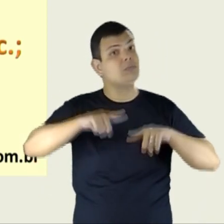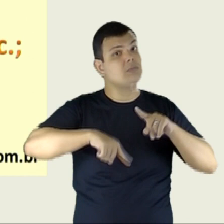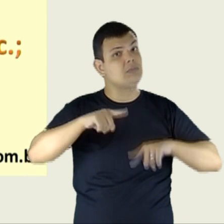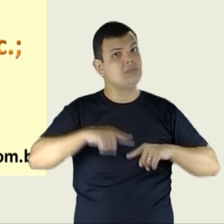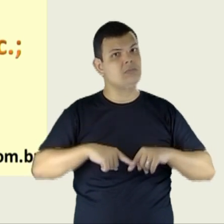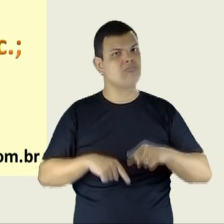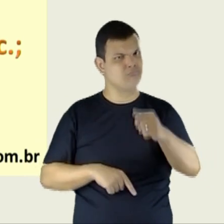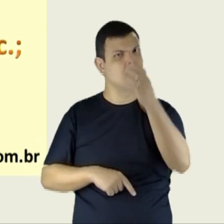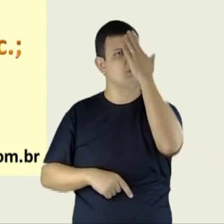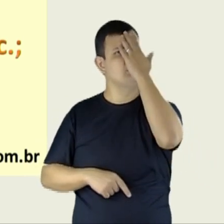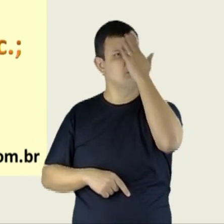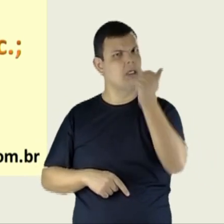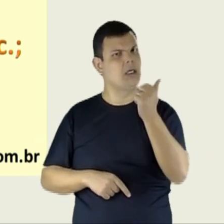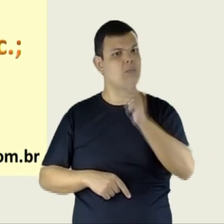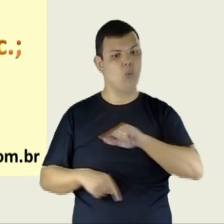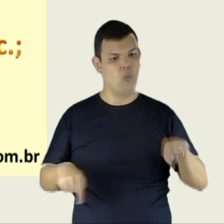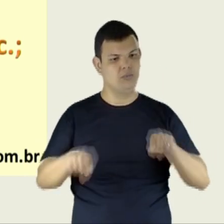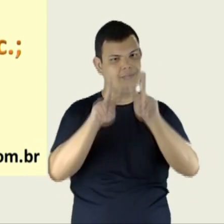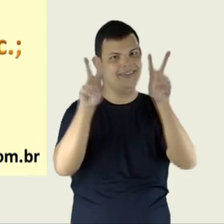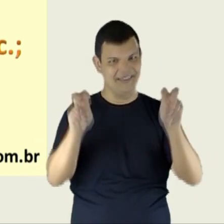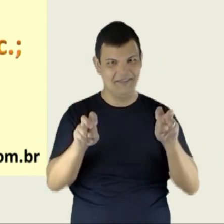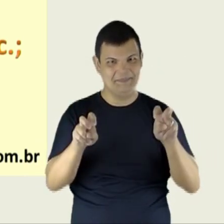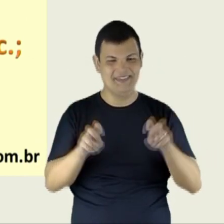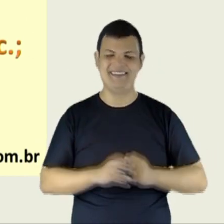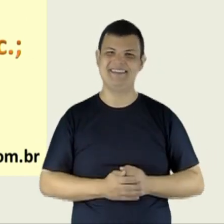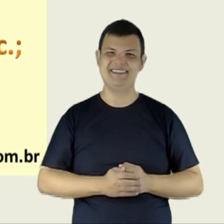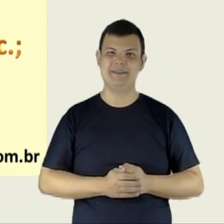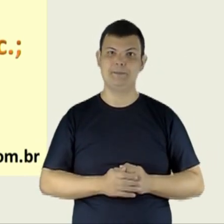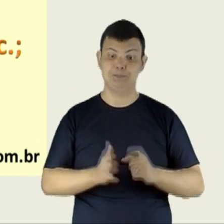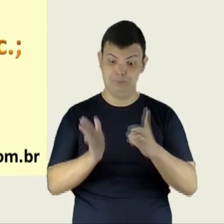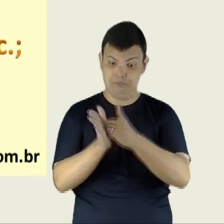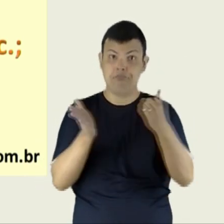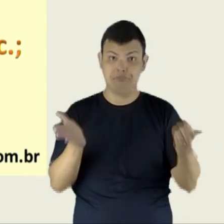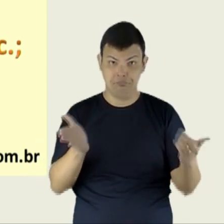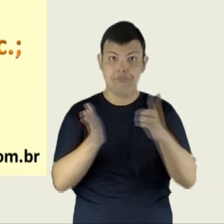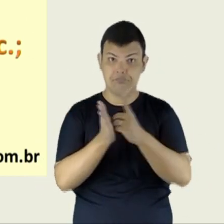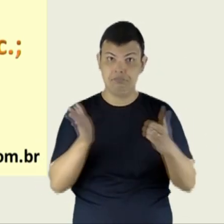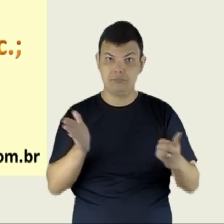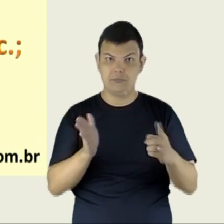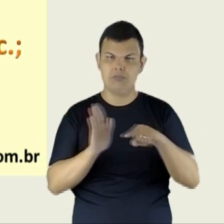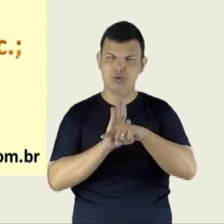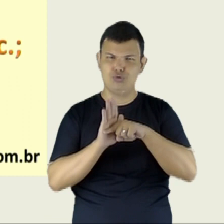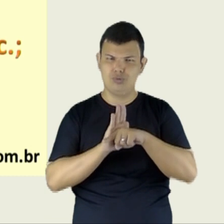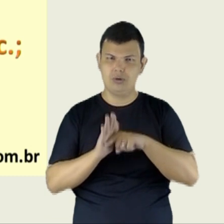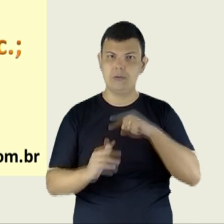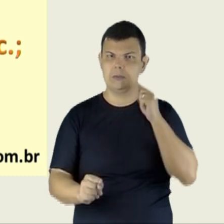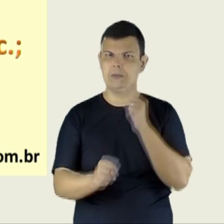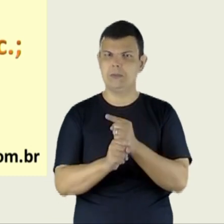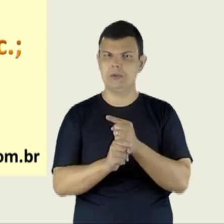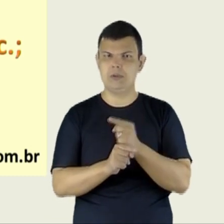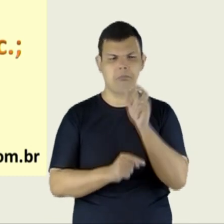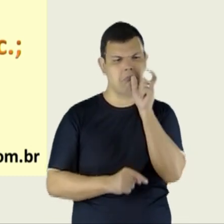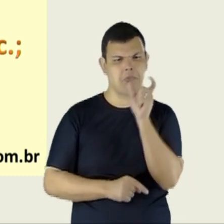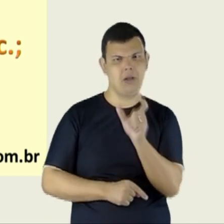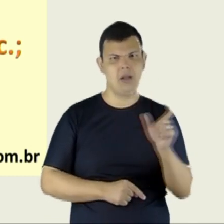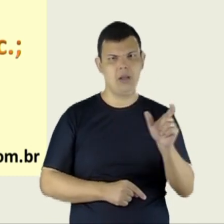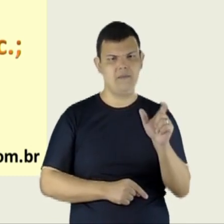está sabendo do que nós vamos falar hoje. E no dicionário, aí nessa pesquisa que eu fiz, no dicionário.com.br,